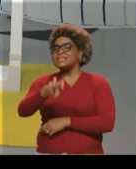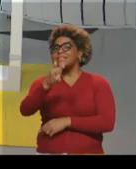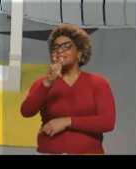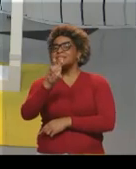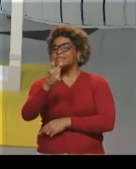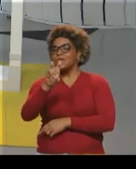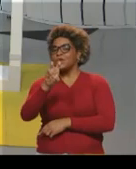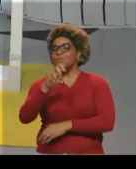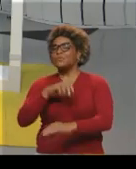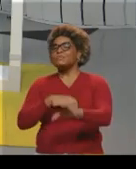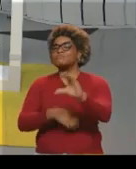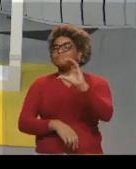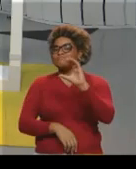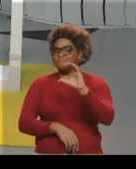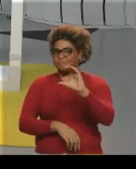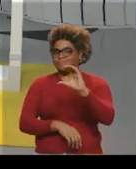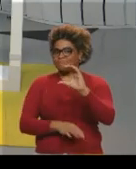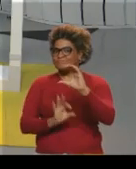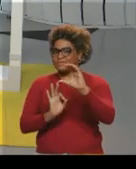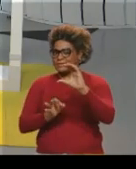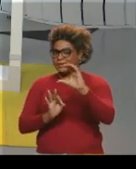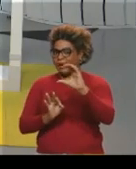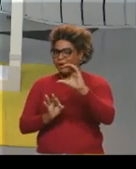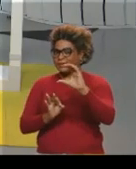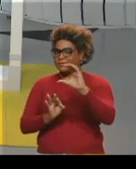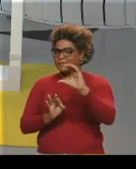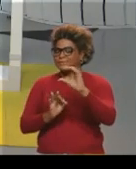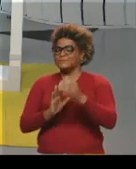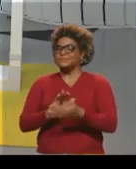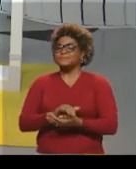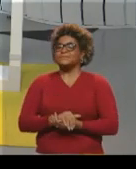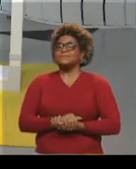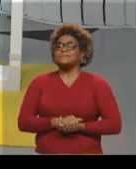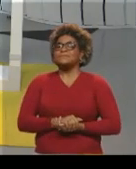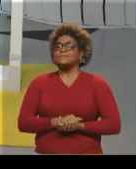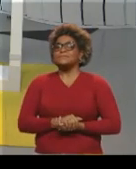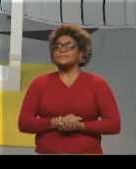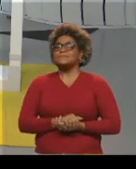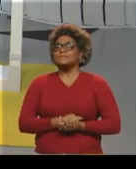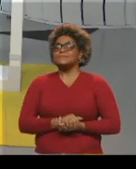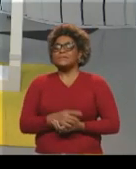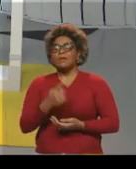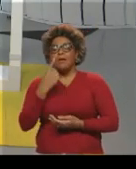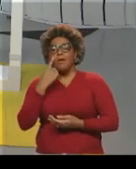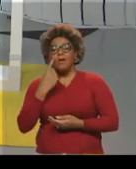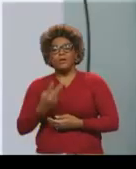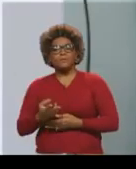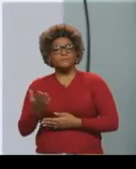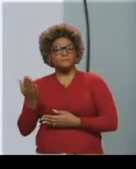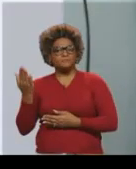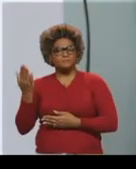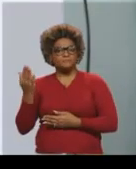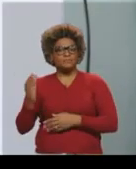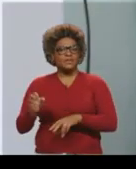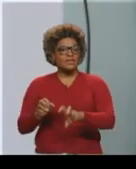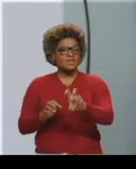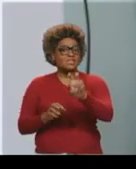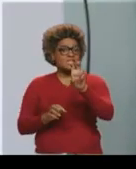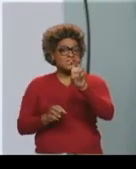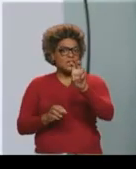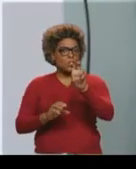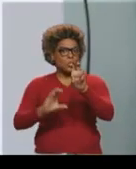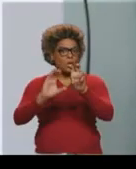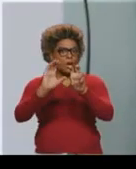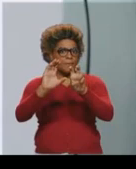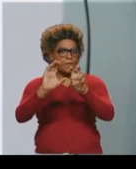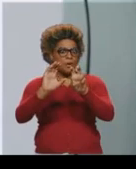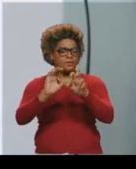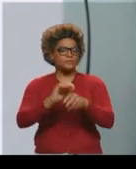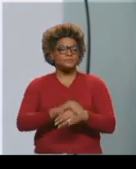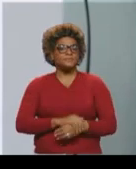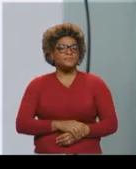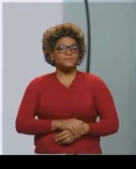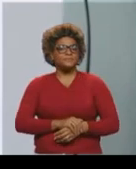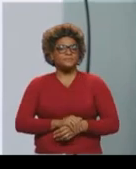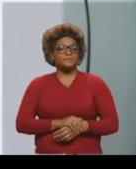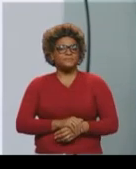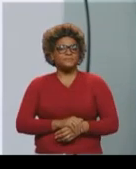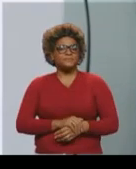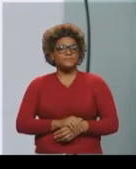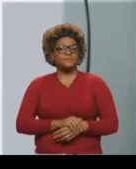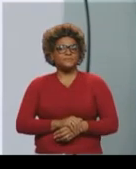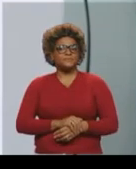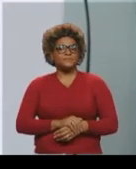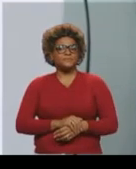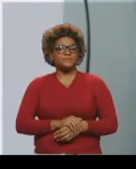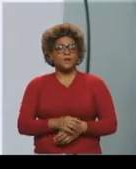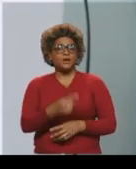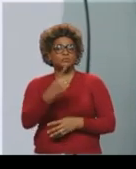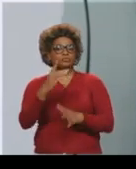vai facilitar melhor a visualização. Então vamos lá, 5 carbonos. 1, 2, 3,